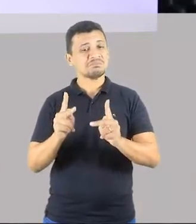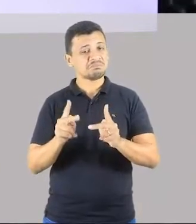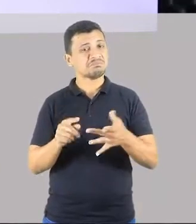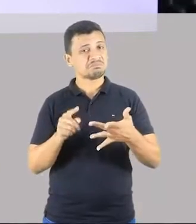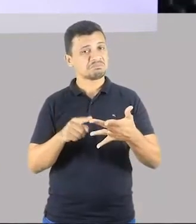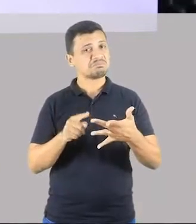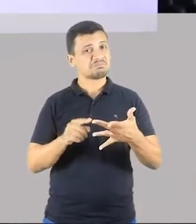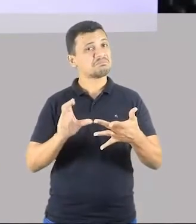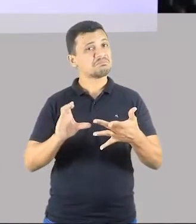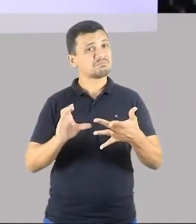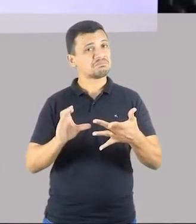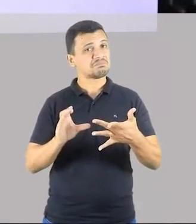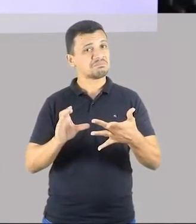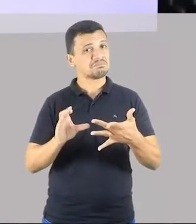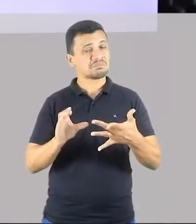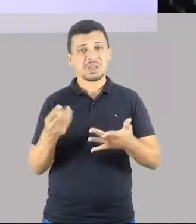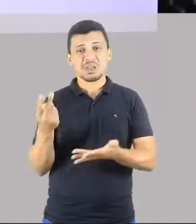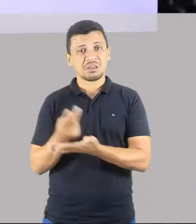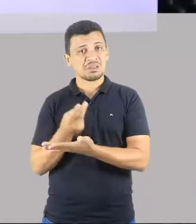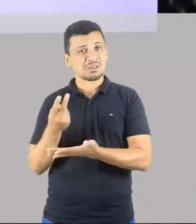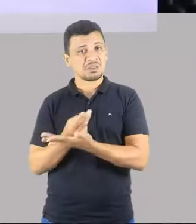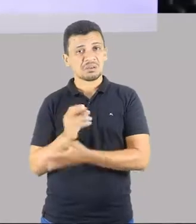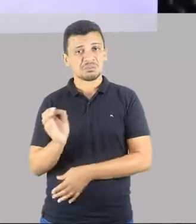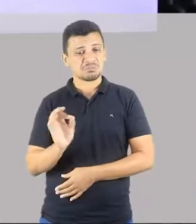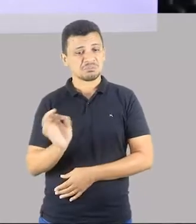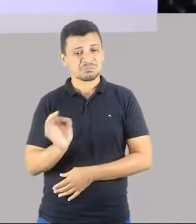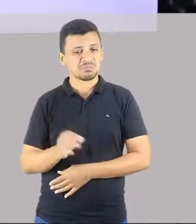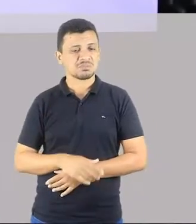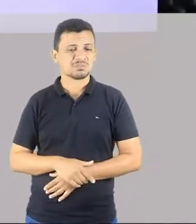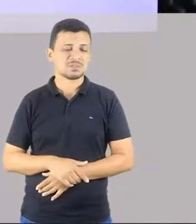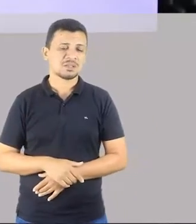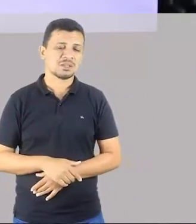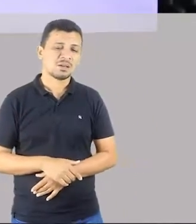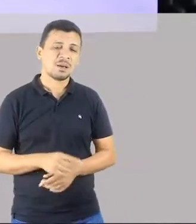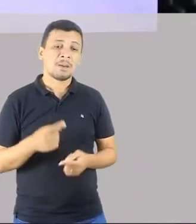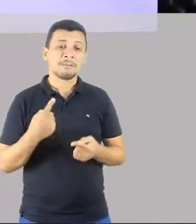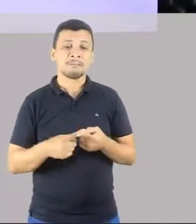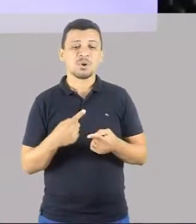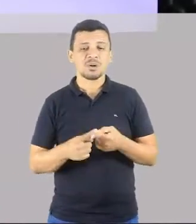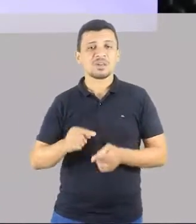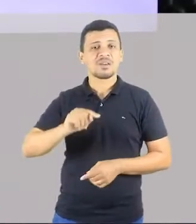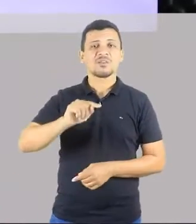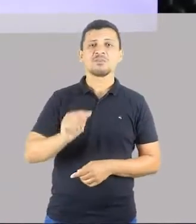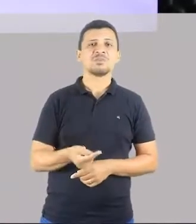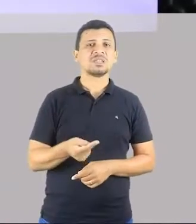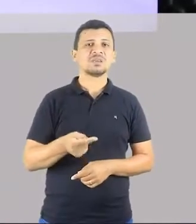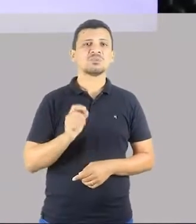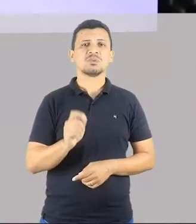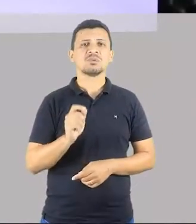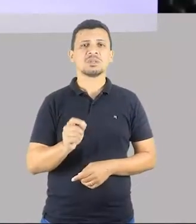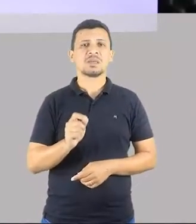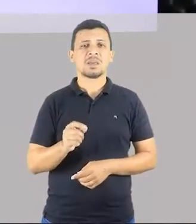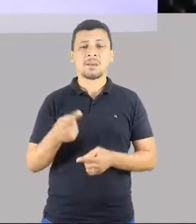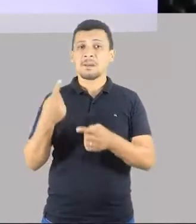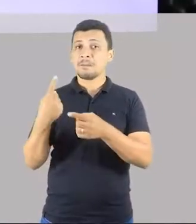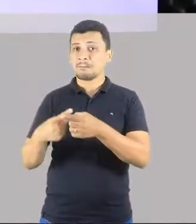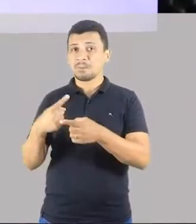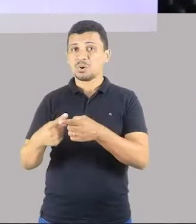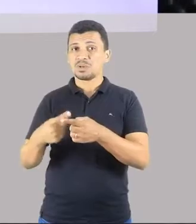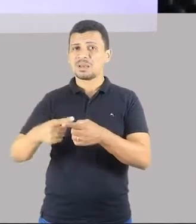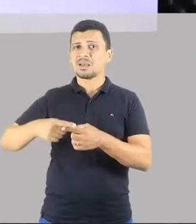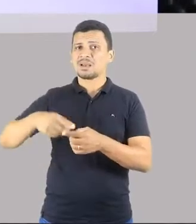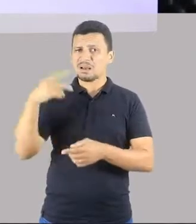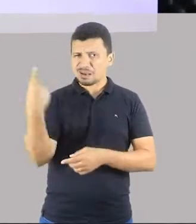certo? Eu não tenho problema na pontuação da reescrita desse fragmento, porque a vírgula, pelo fato da oração, porque ia apanhar